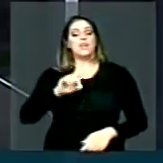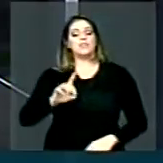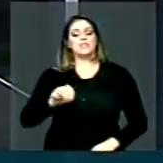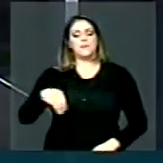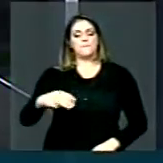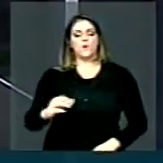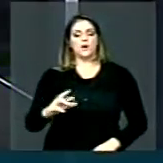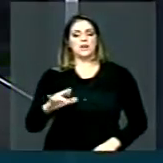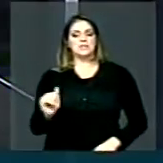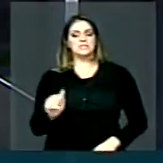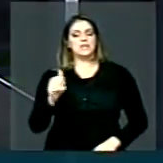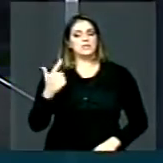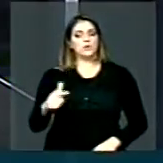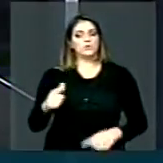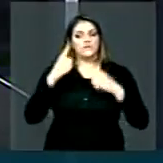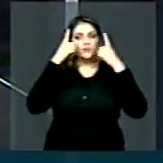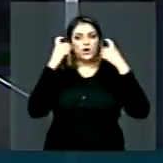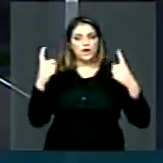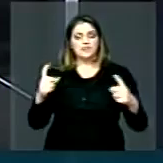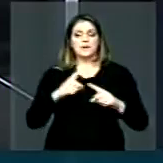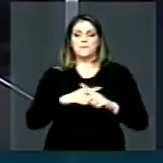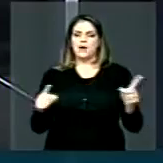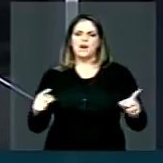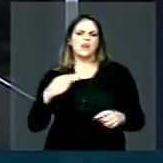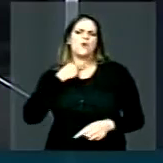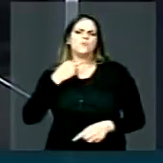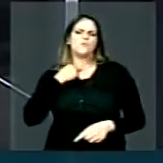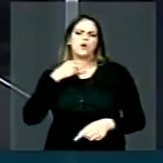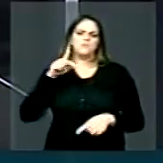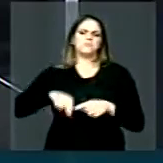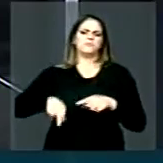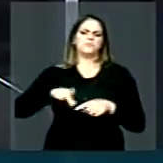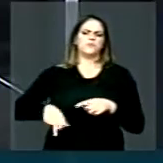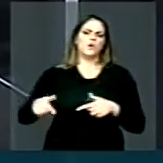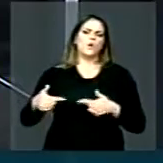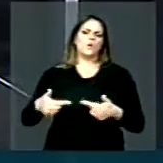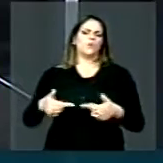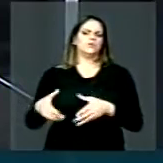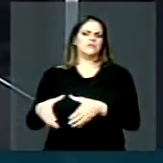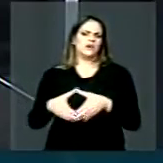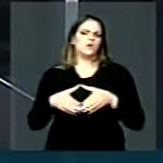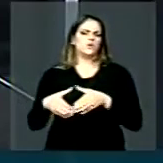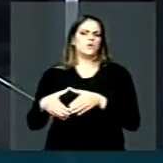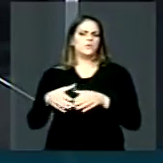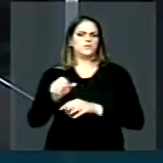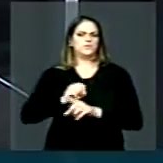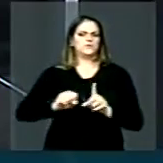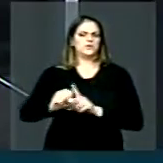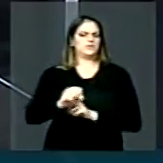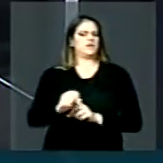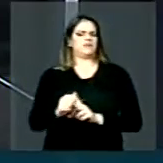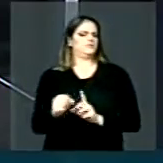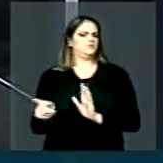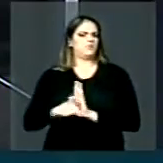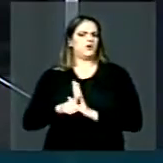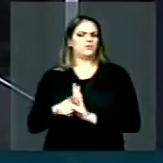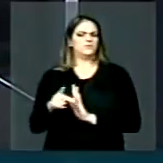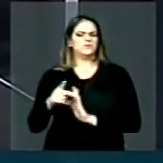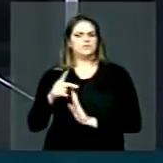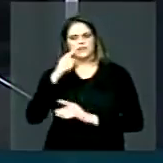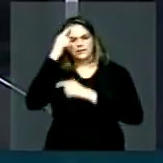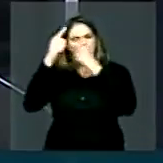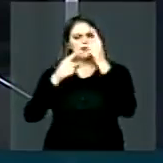sem violência, mas nós não vamos impedir a luta de classes, nem a disputas de projetos na sociedade